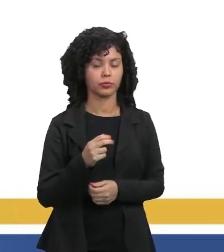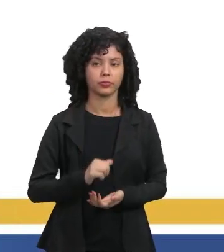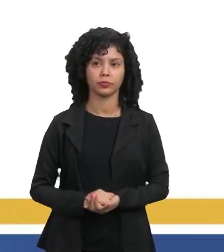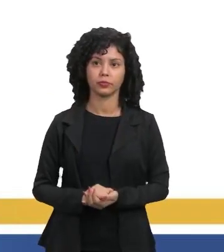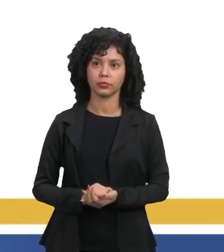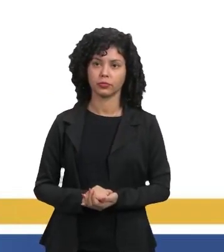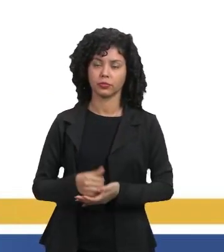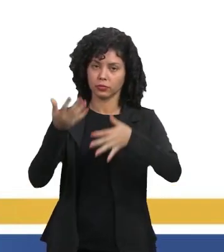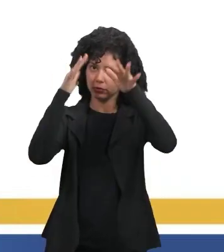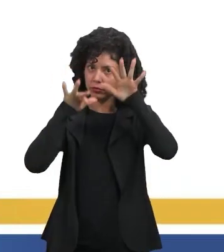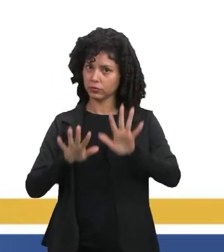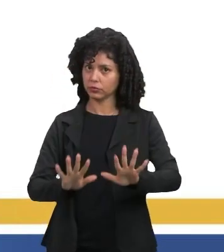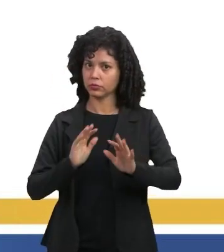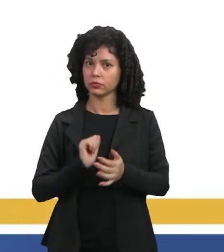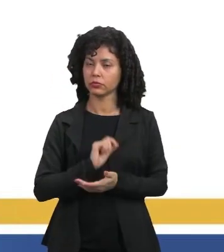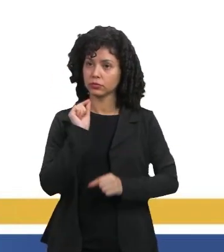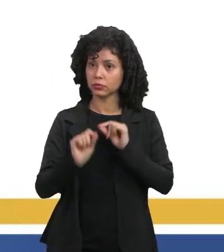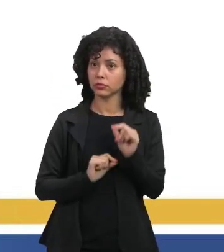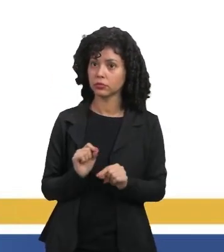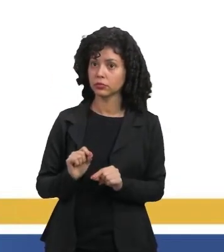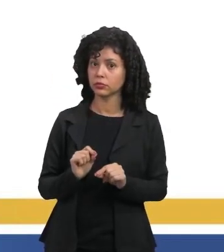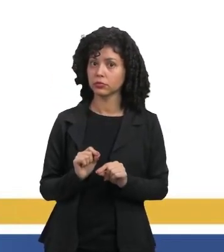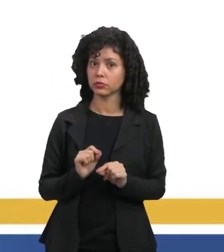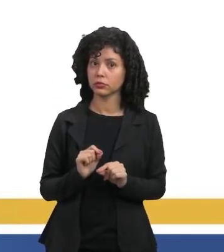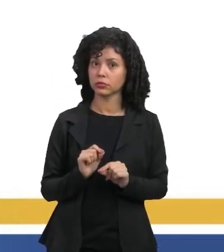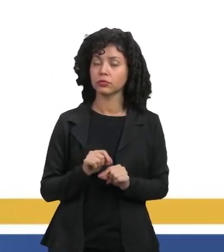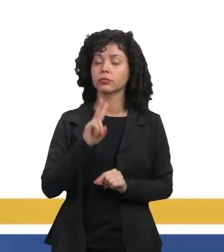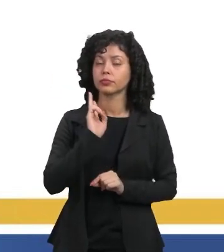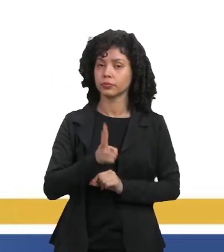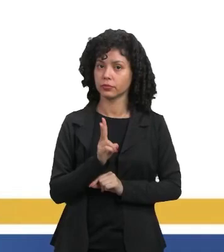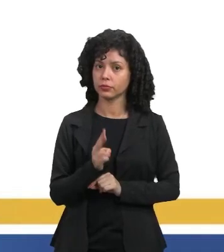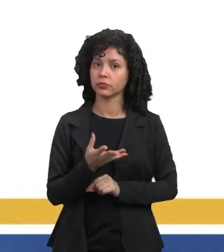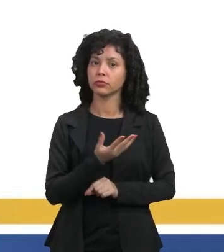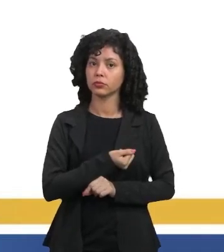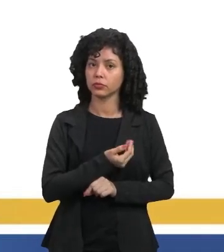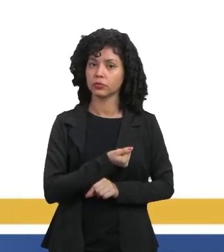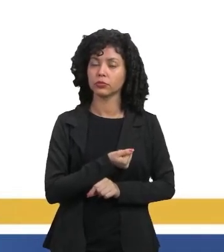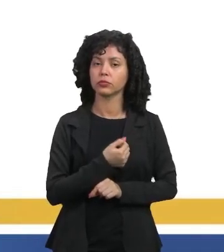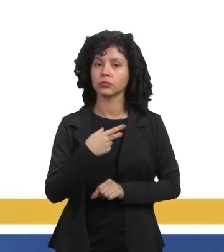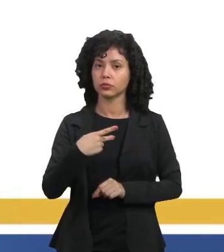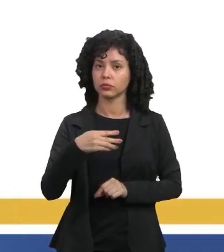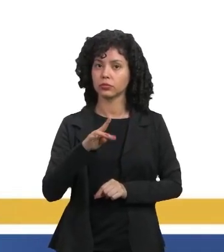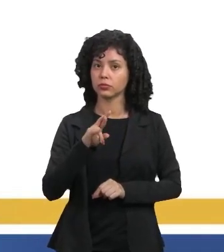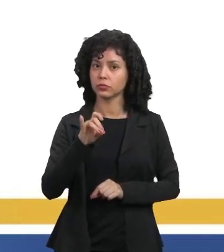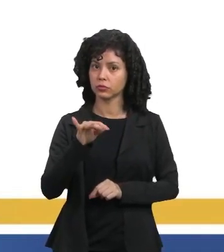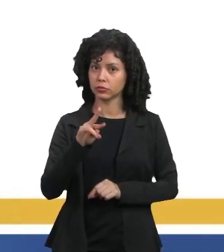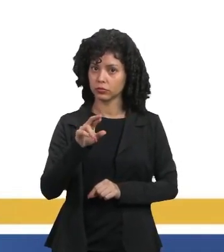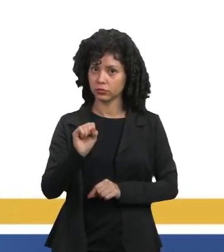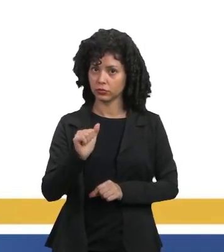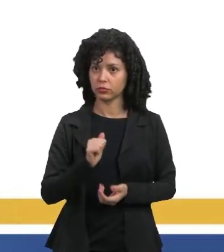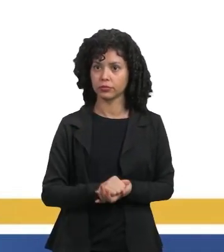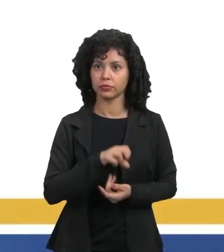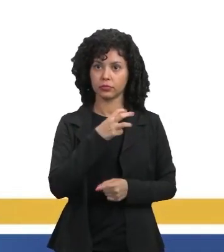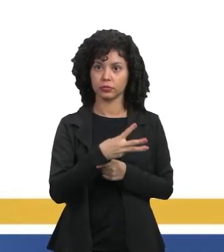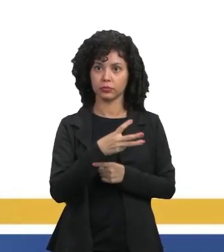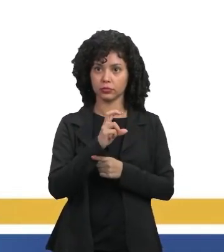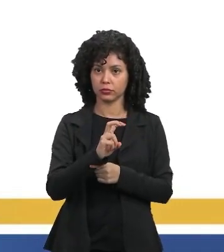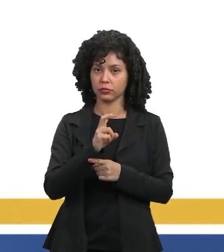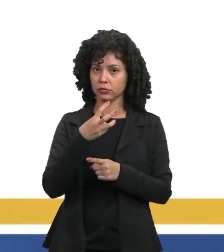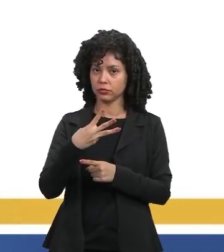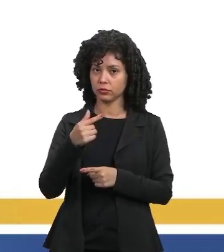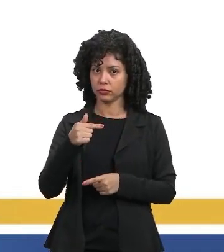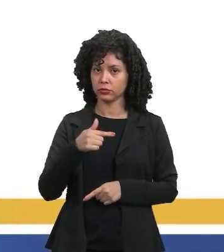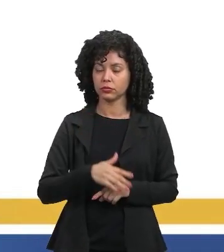isótopos naturais. O que é isótopo? Mesmo número de prótons. Tá? 35 e